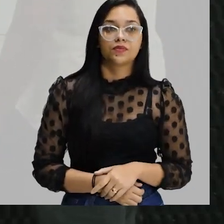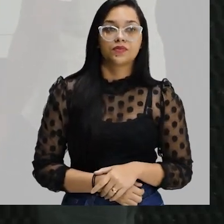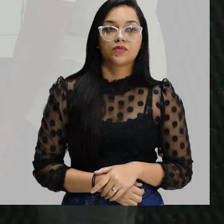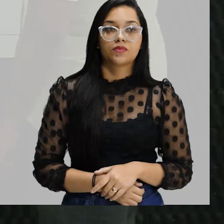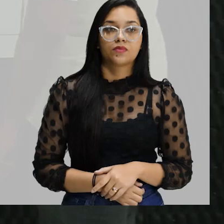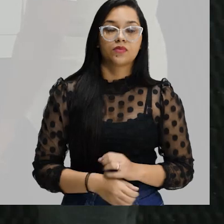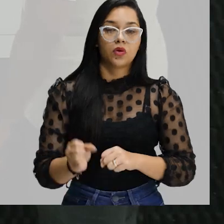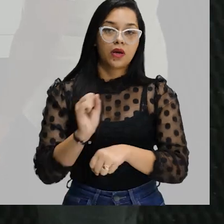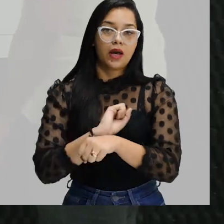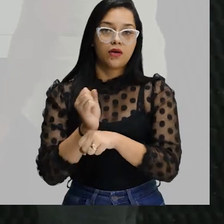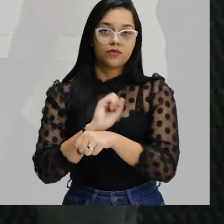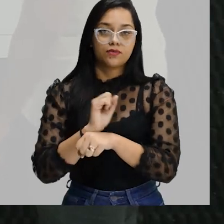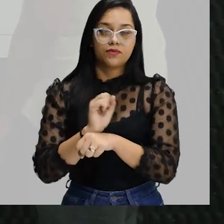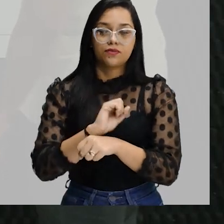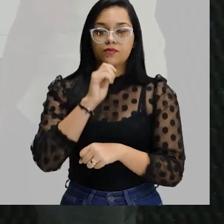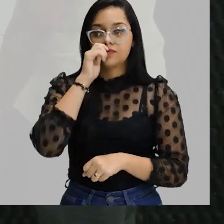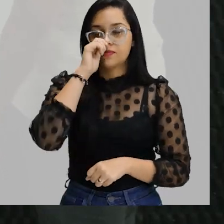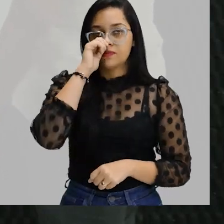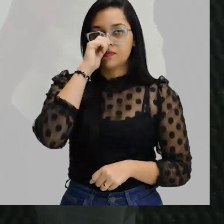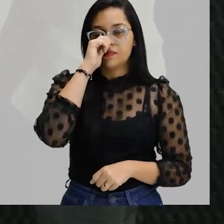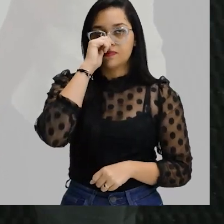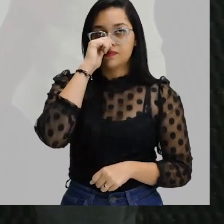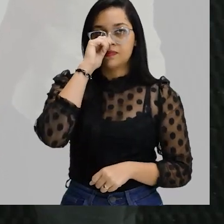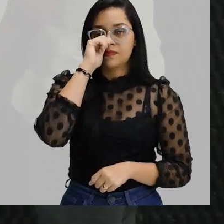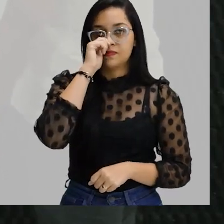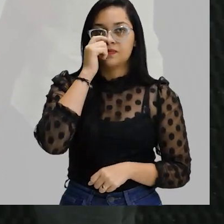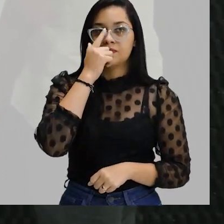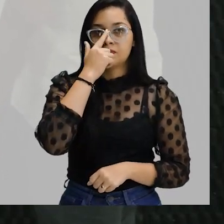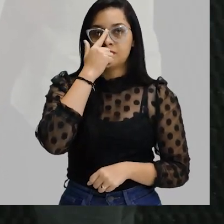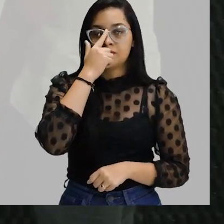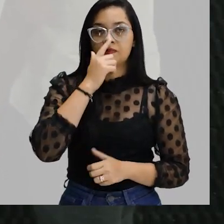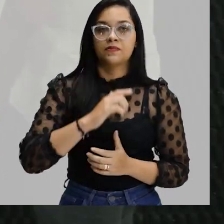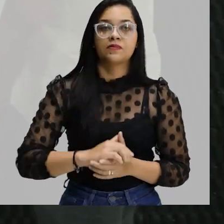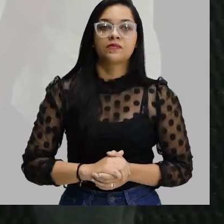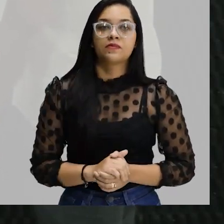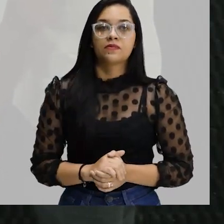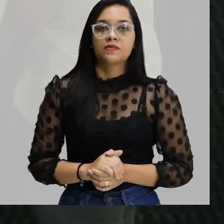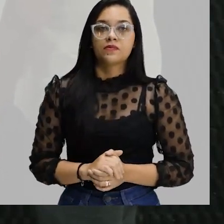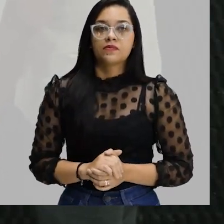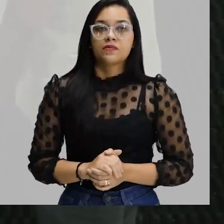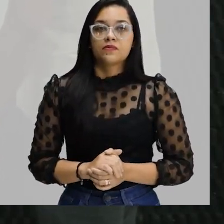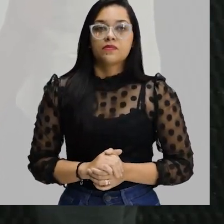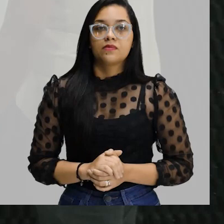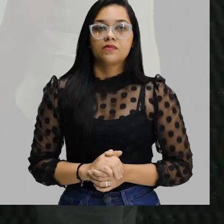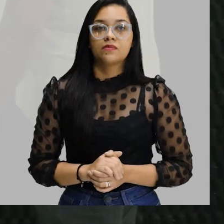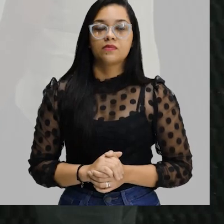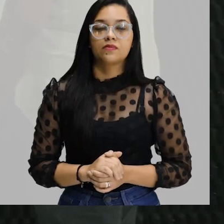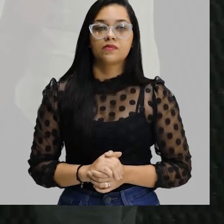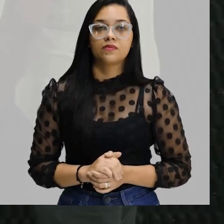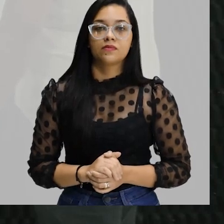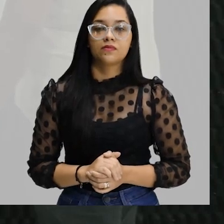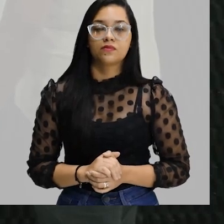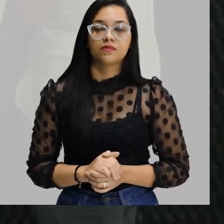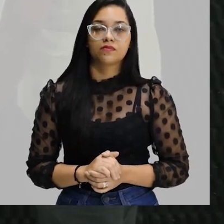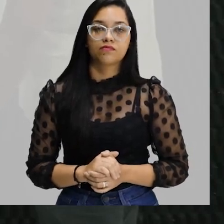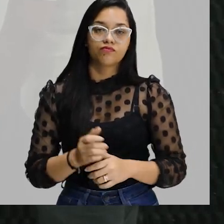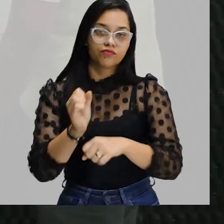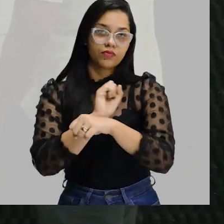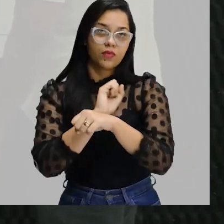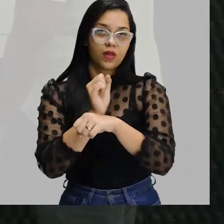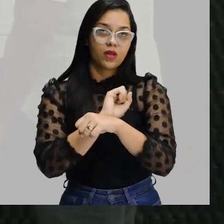um carro agora. Pronto. Então este carro, ele vai aí,